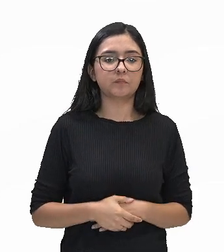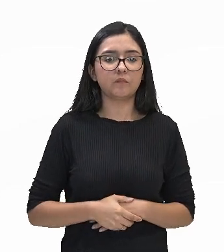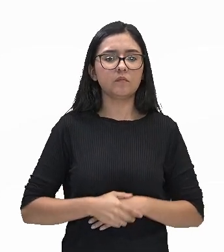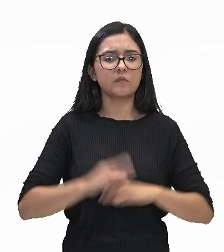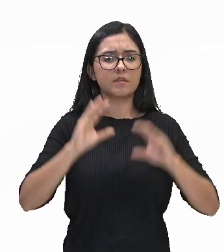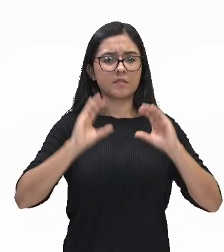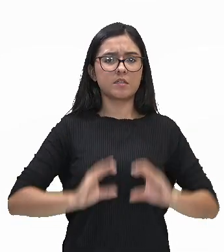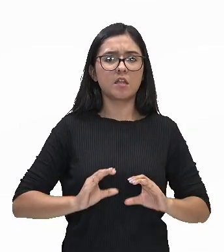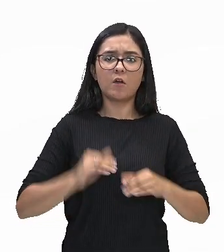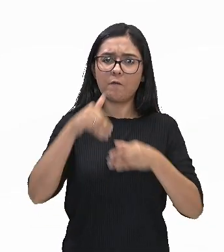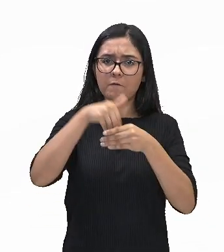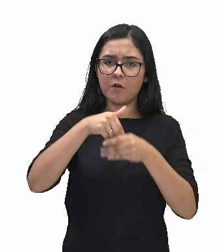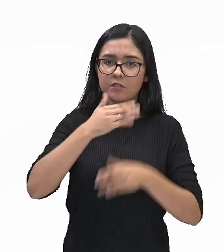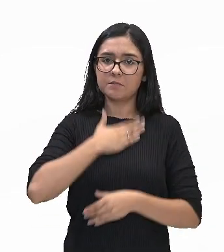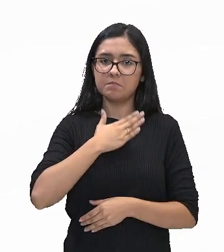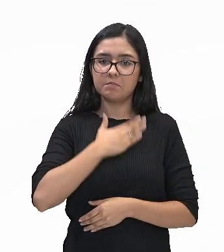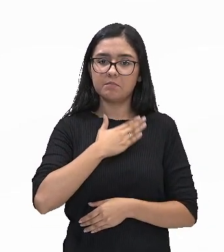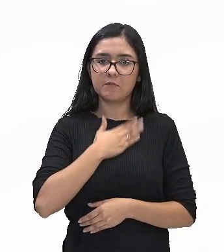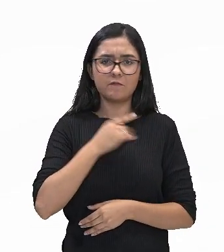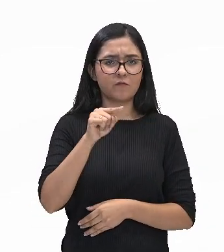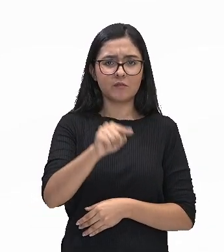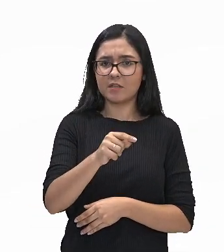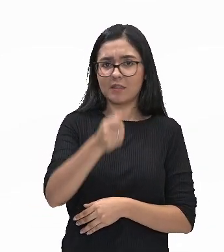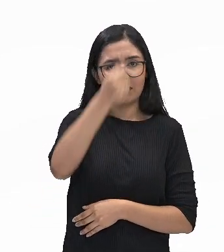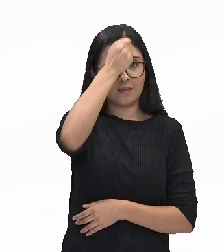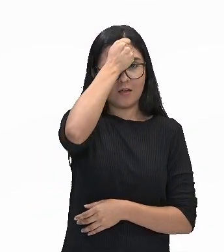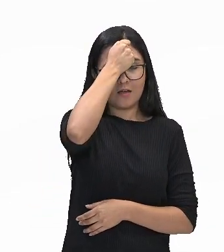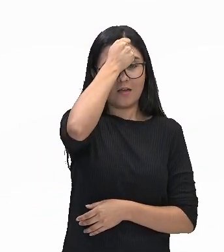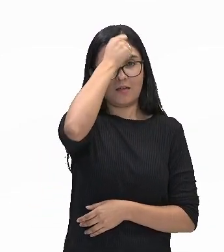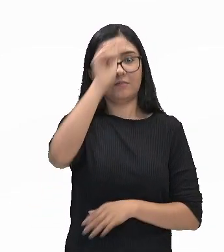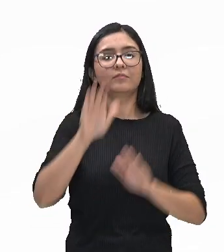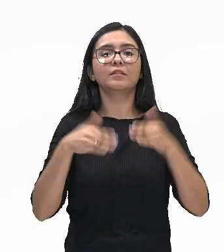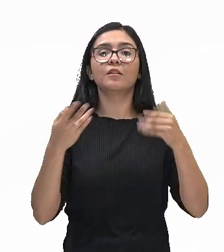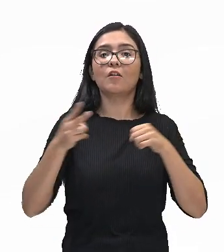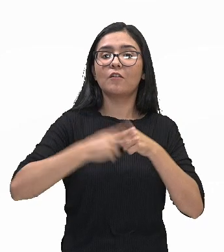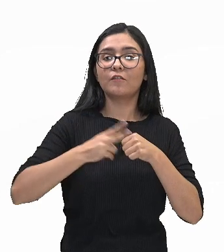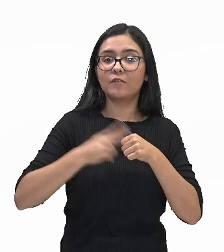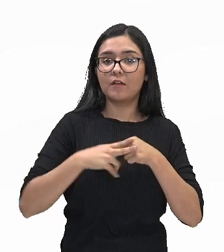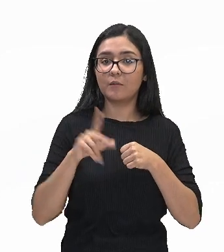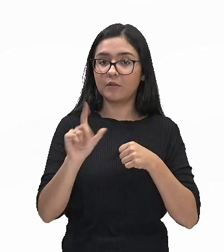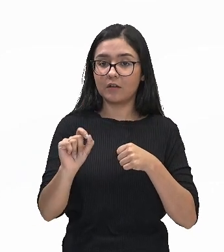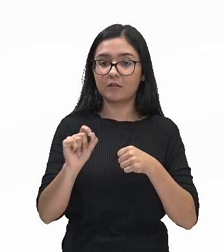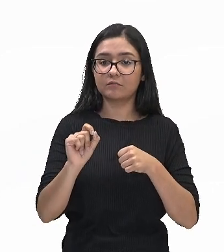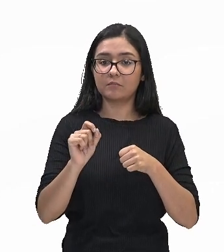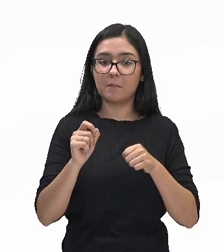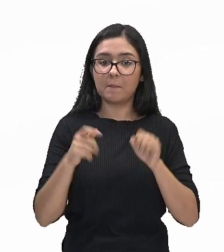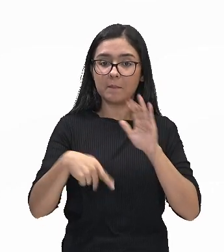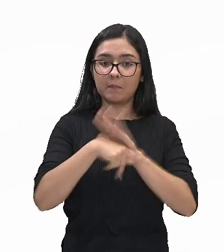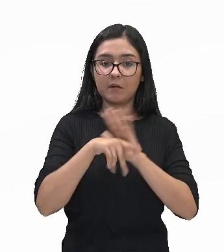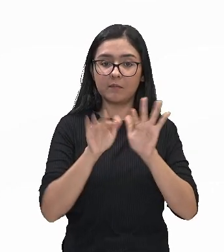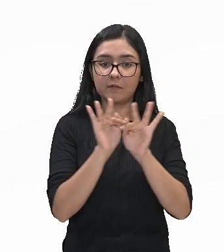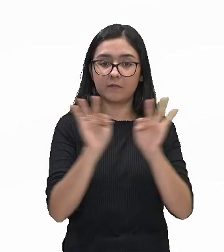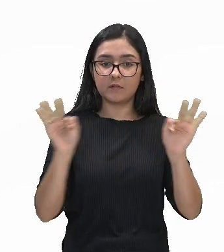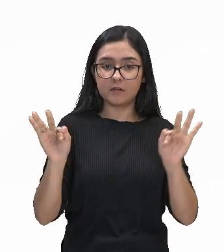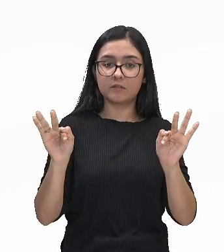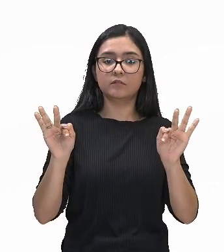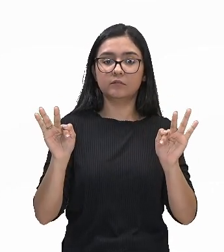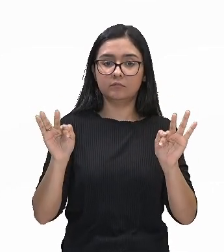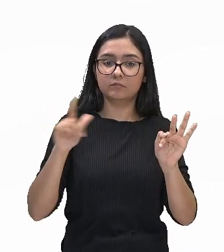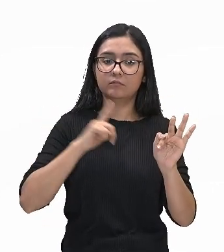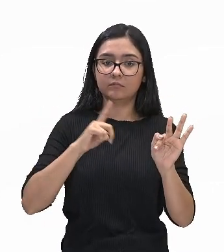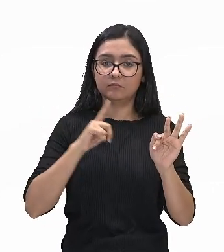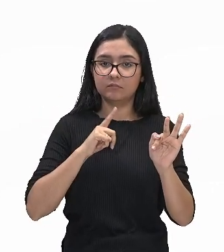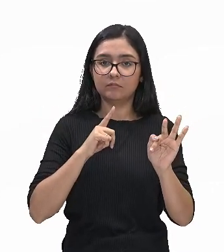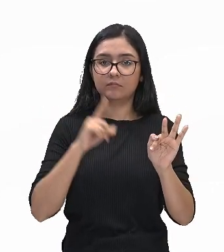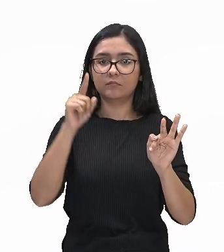vote em mim, você não irá se arrepender. Então, os verbos, né, que estão presentes também nessa